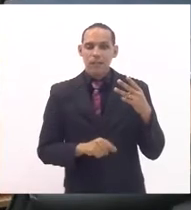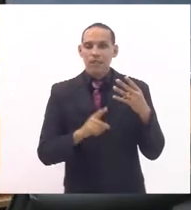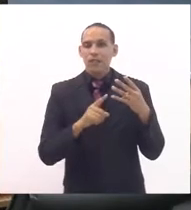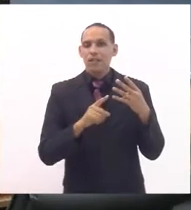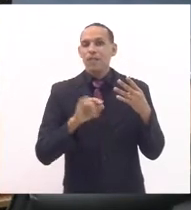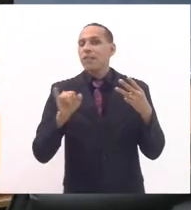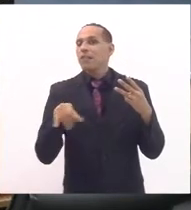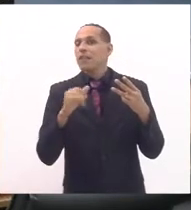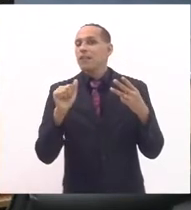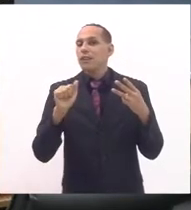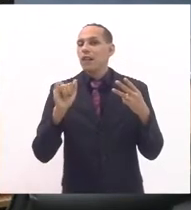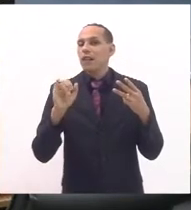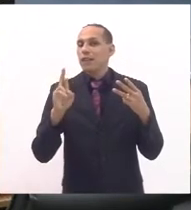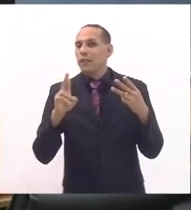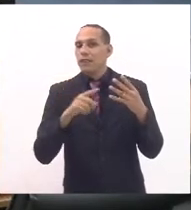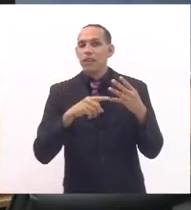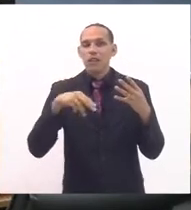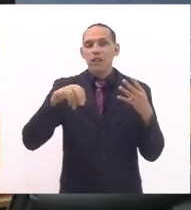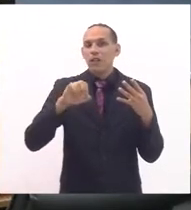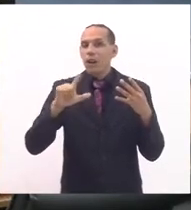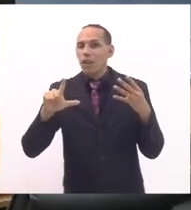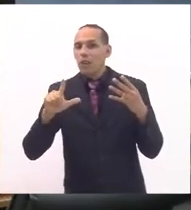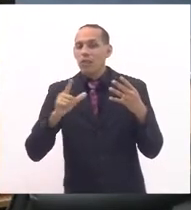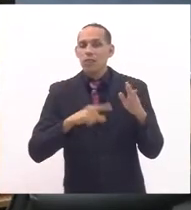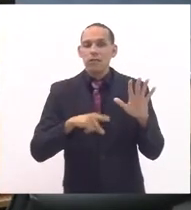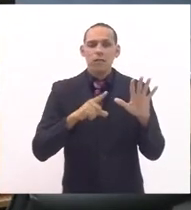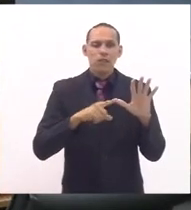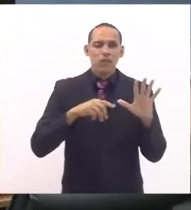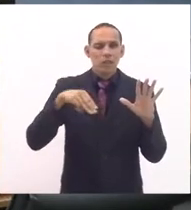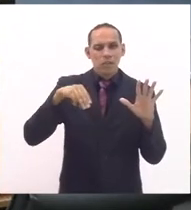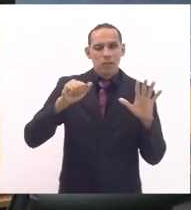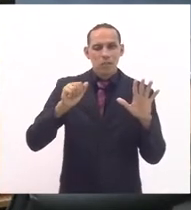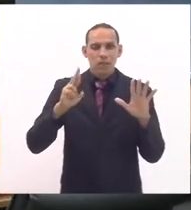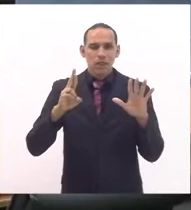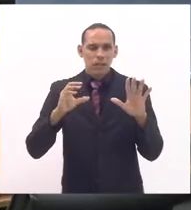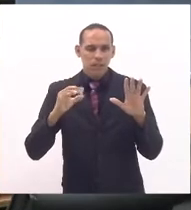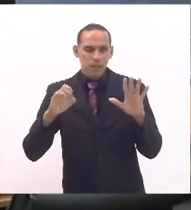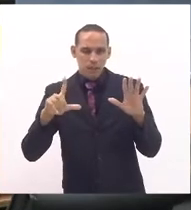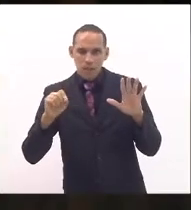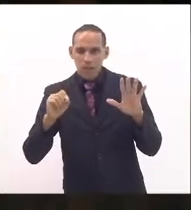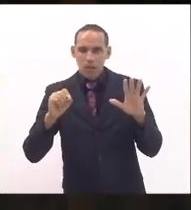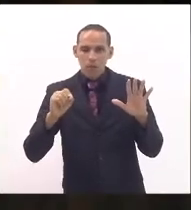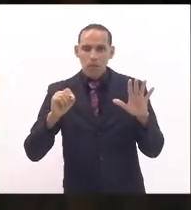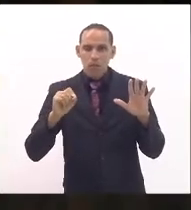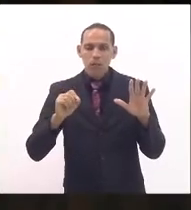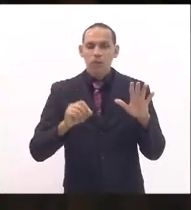Deputado Jair Bittencourt, deputado Noel de Carvalho, deputado Marcelo Cabeleireiro,